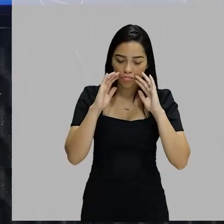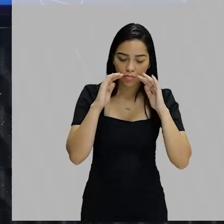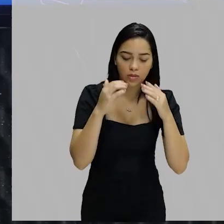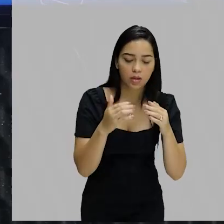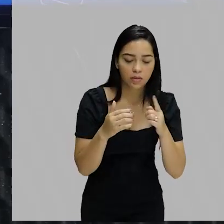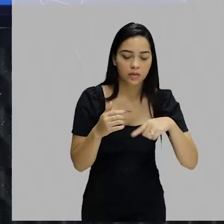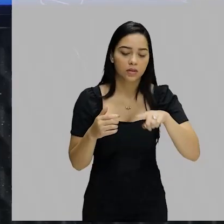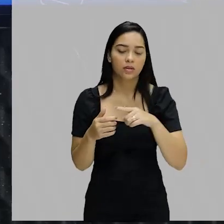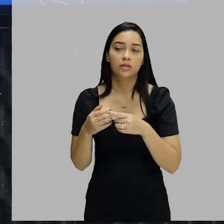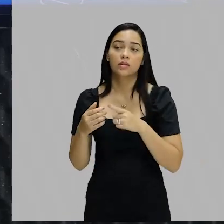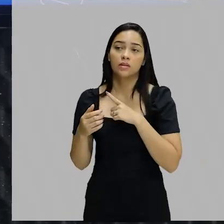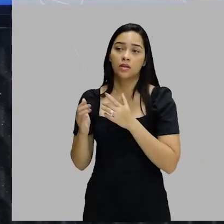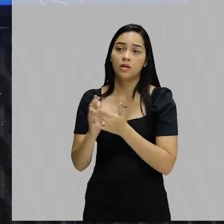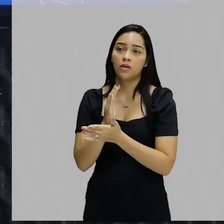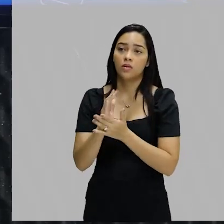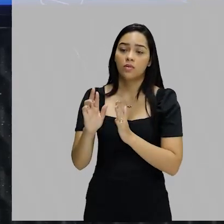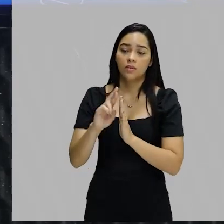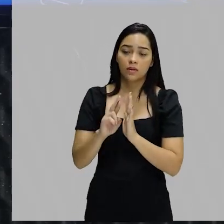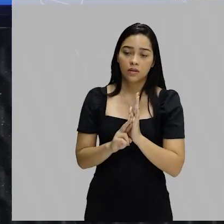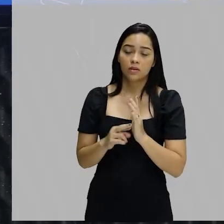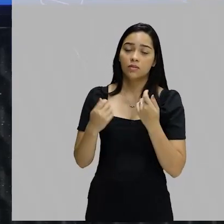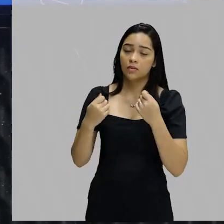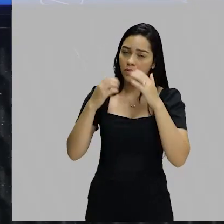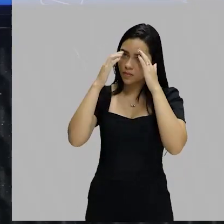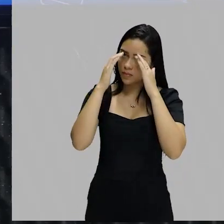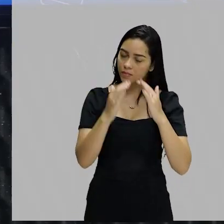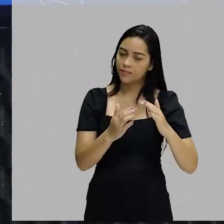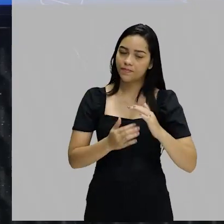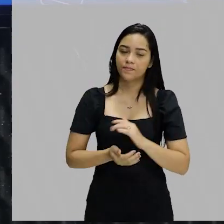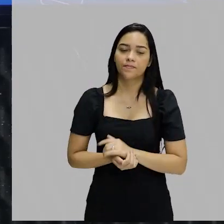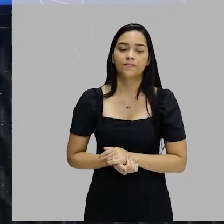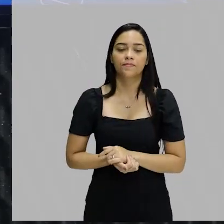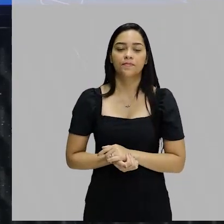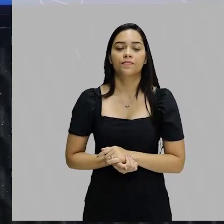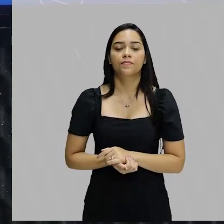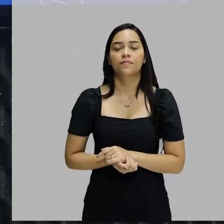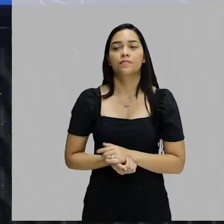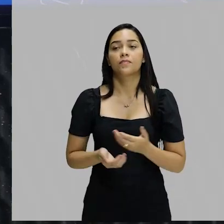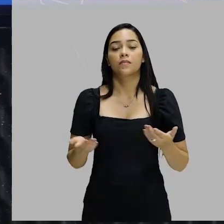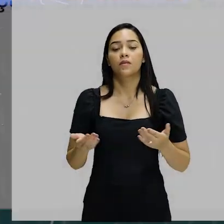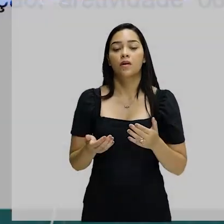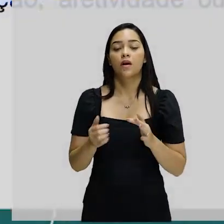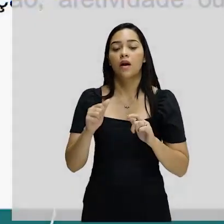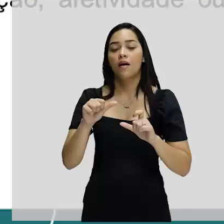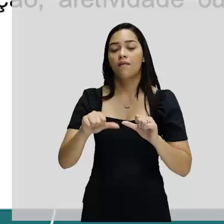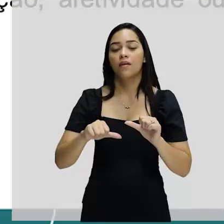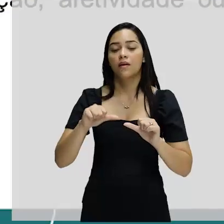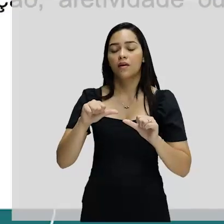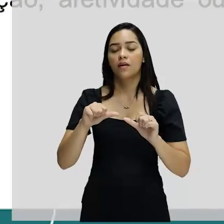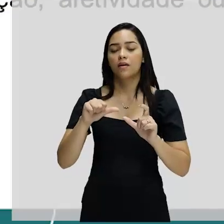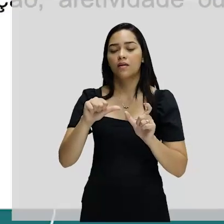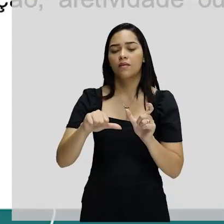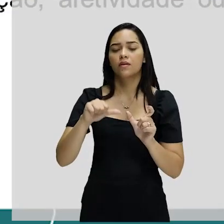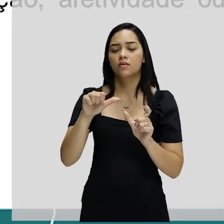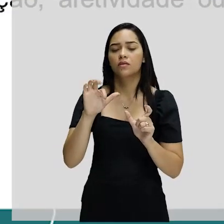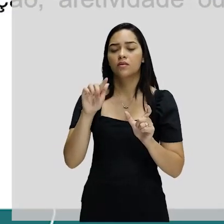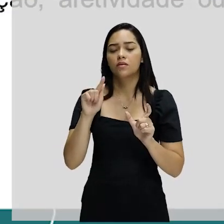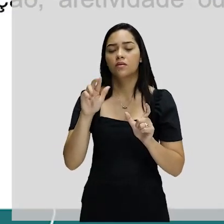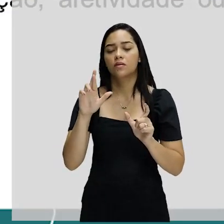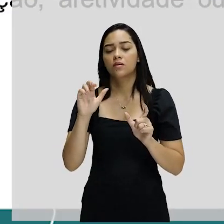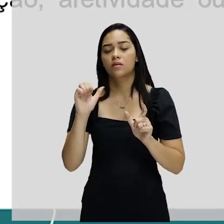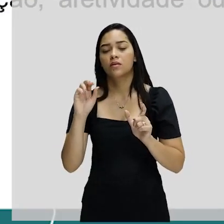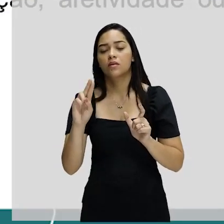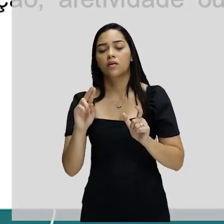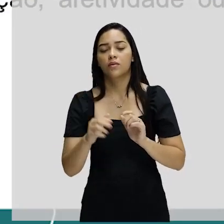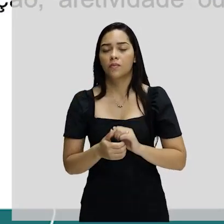para vocês verem como tem algumas regrinhas que nós devemos seguir. Agora as flexões de grau. As flexões de grau do